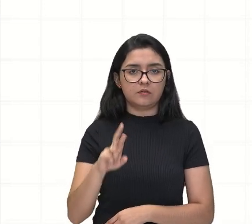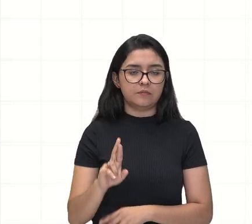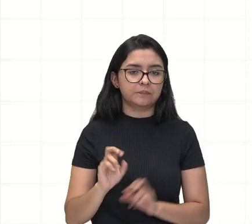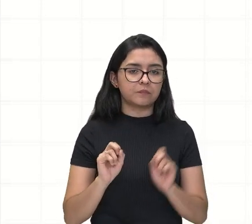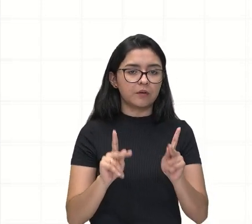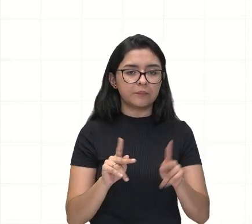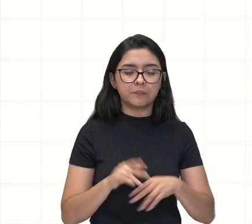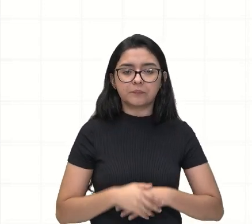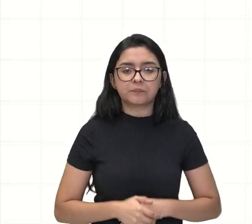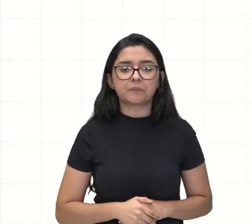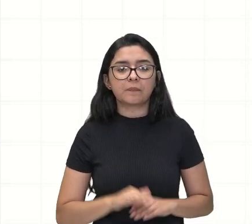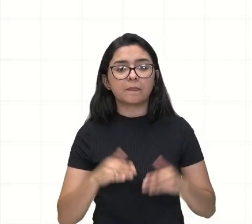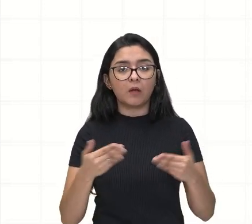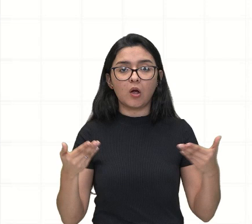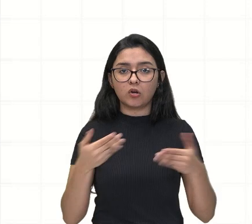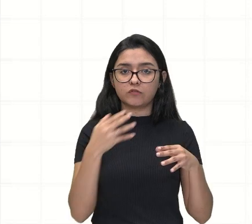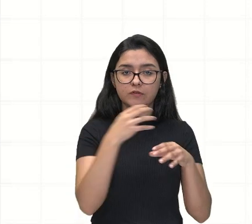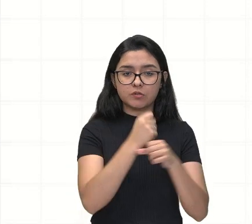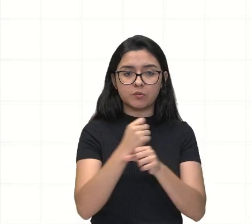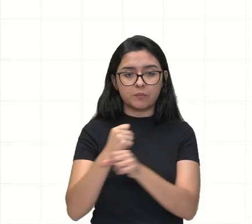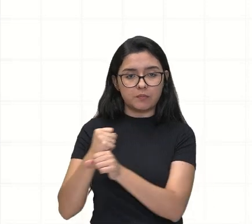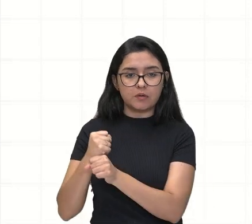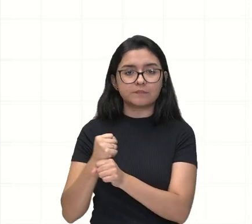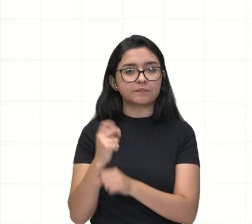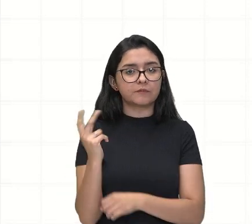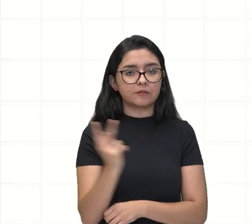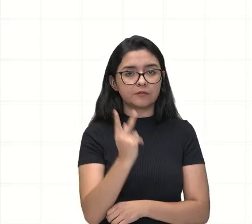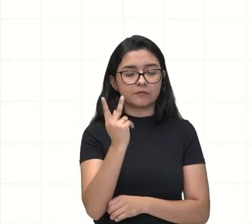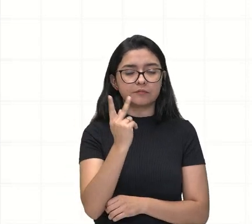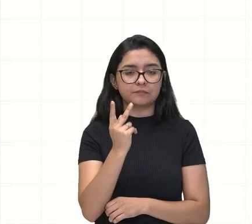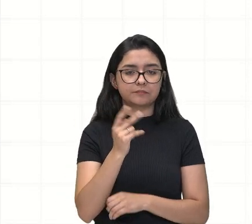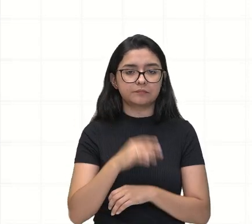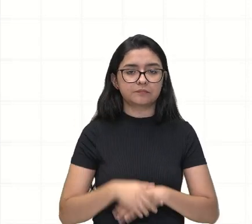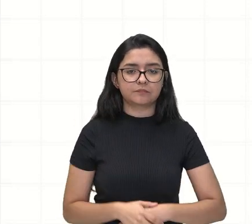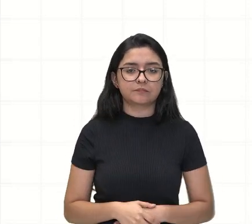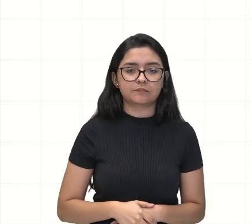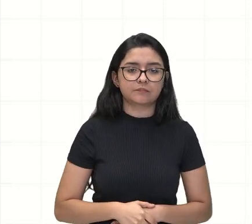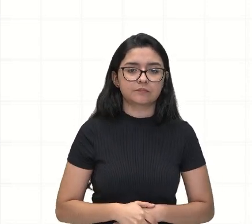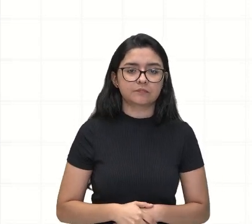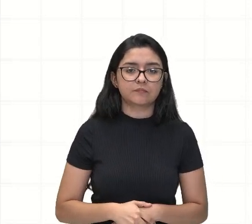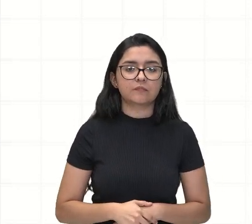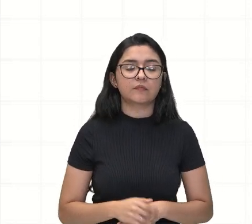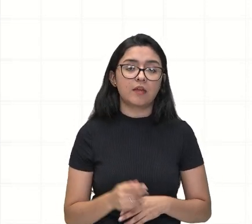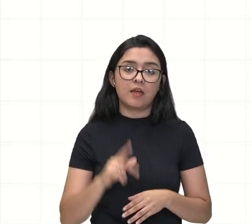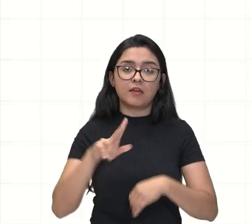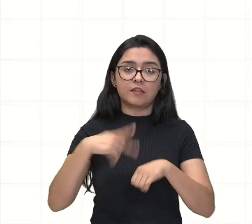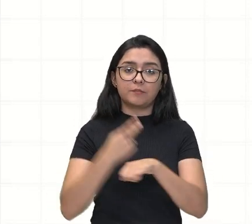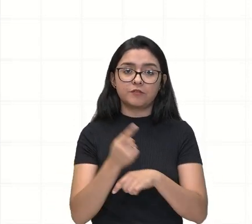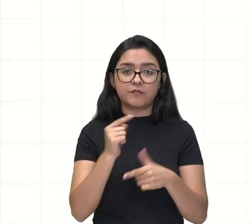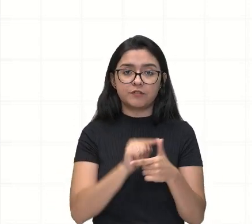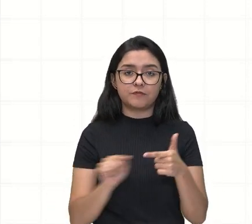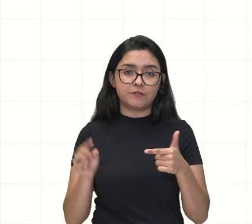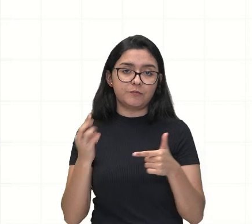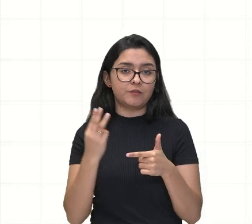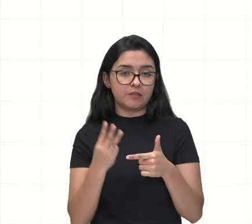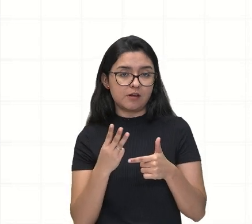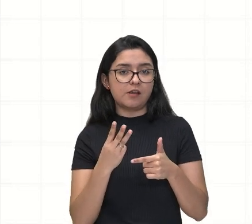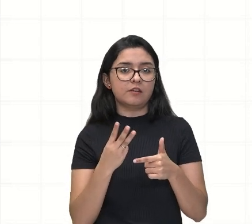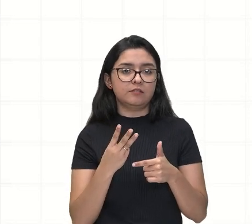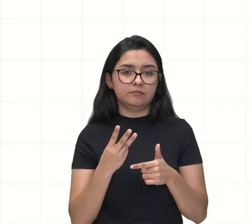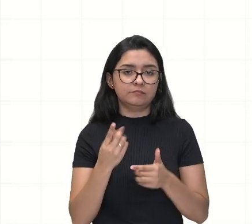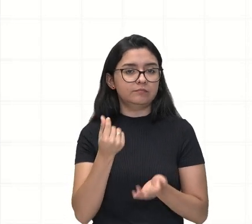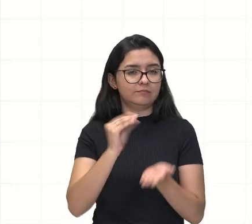Beleza? Vamos somar, mas nós vamos somar esse valor e nós vamos dividir por 3. Atenção para um